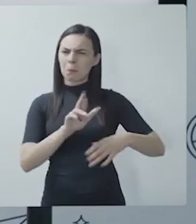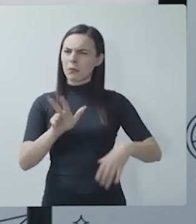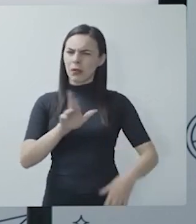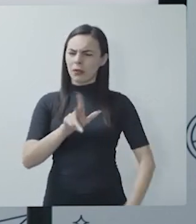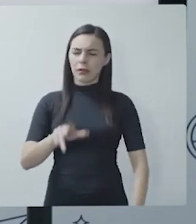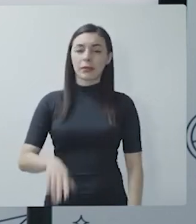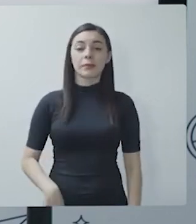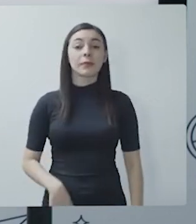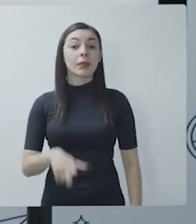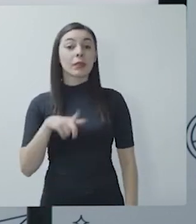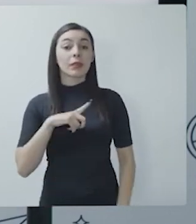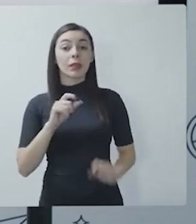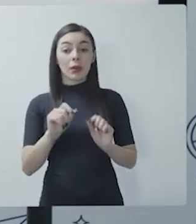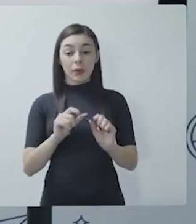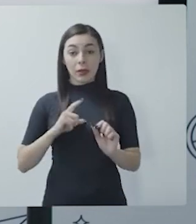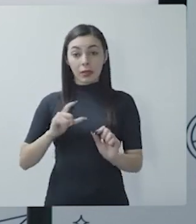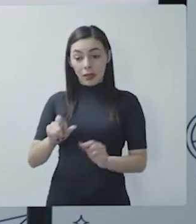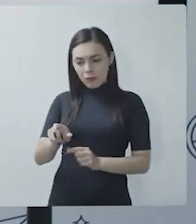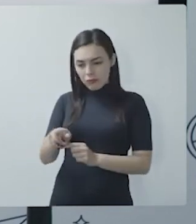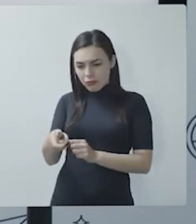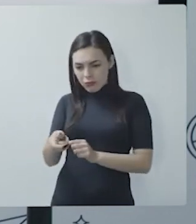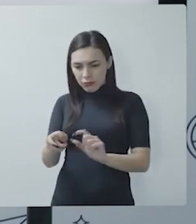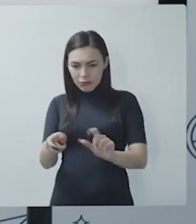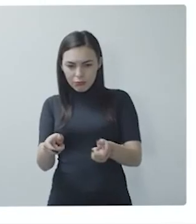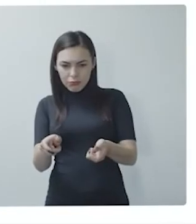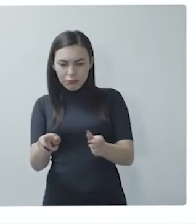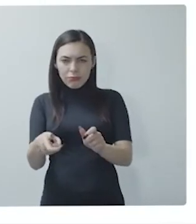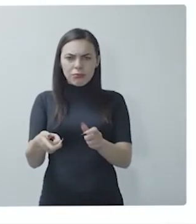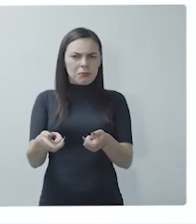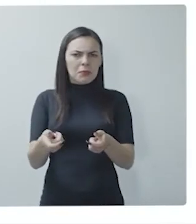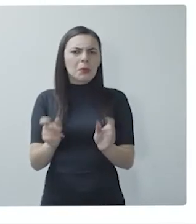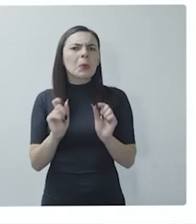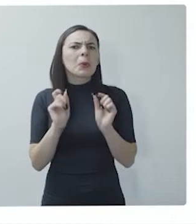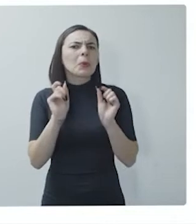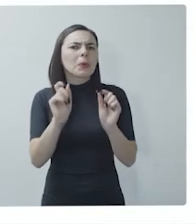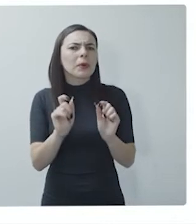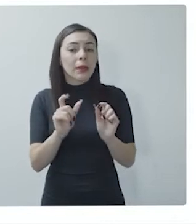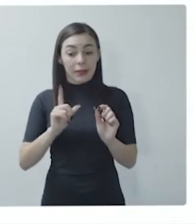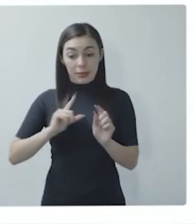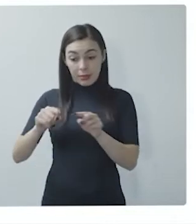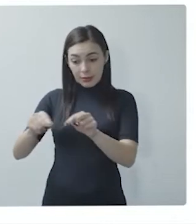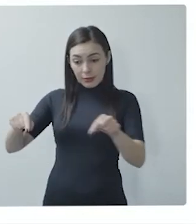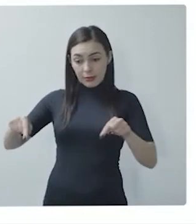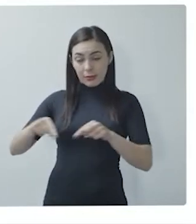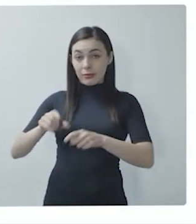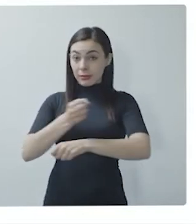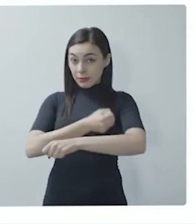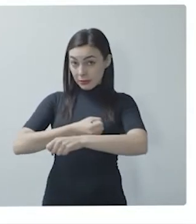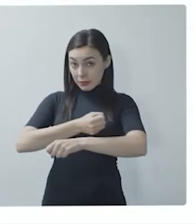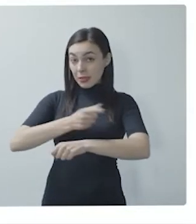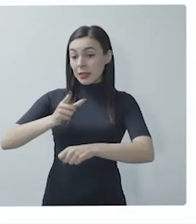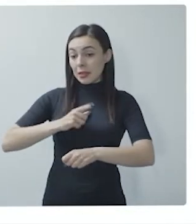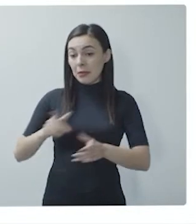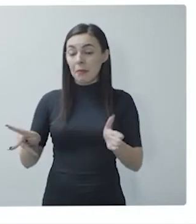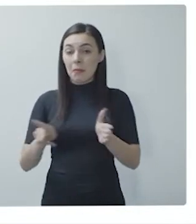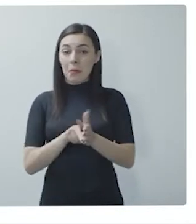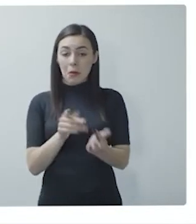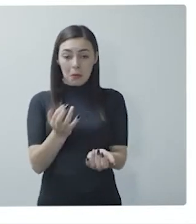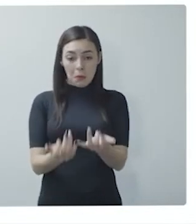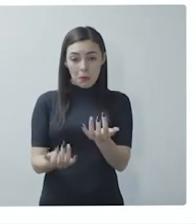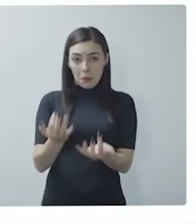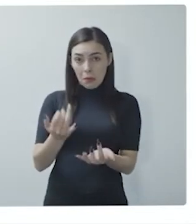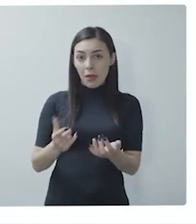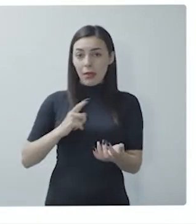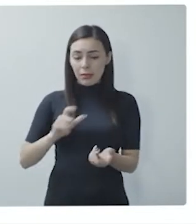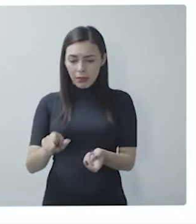E tem botões para ligar. O que pode ser que tem na cozinha, que serve para cozinhar e que tem botões